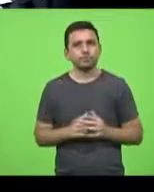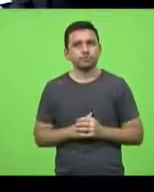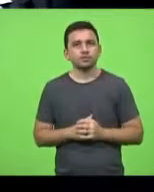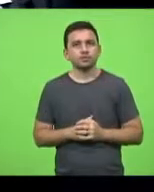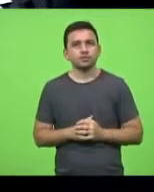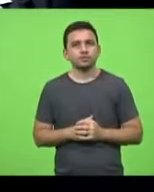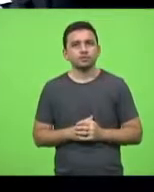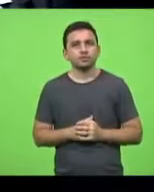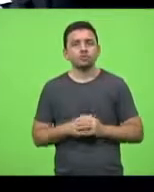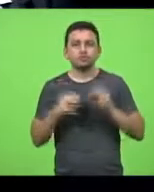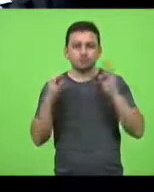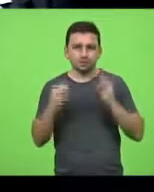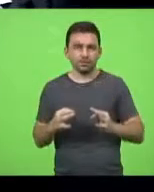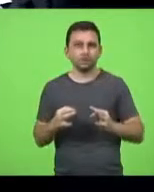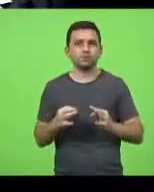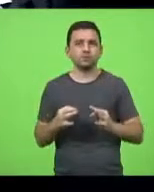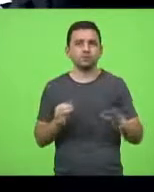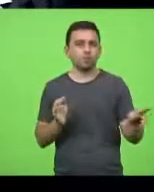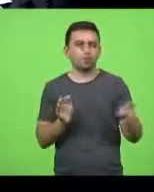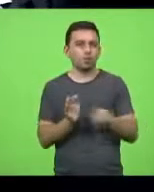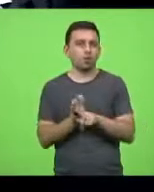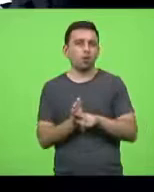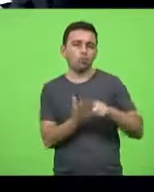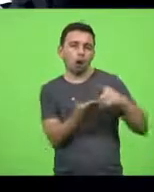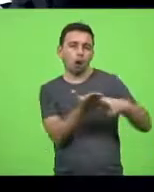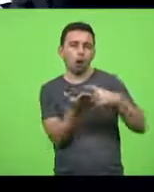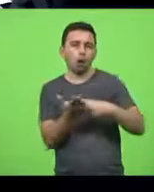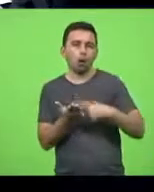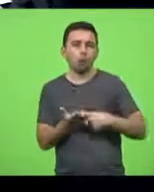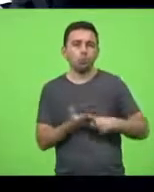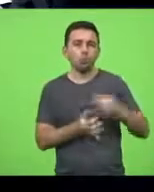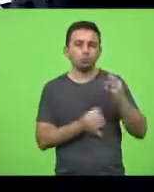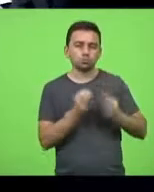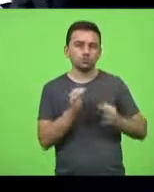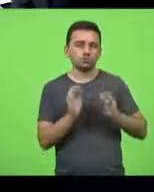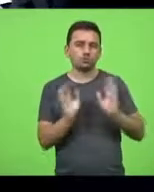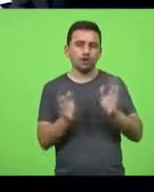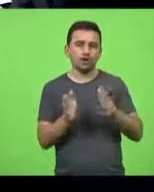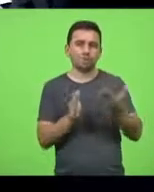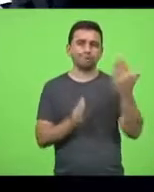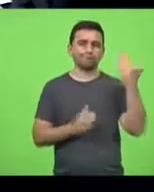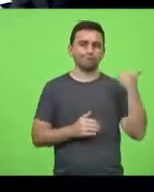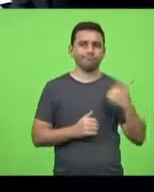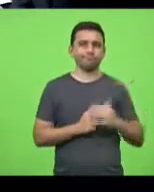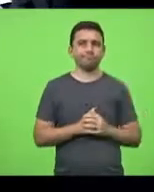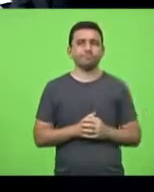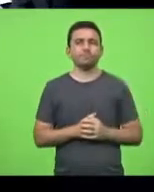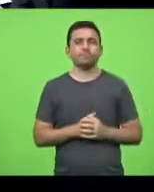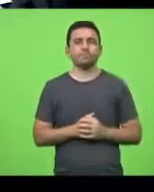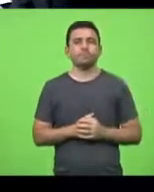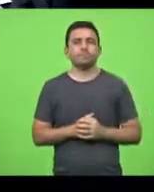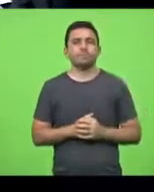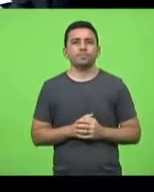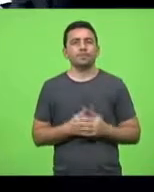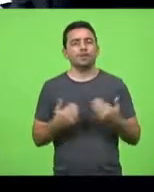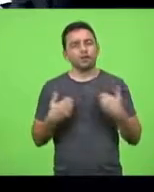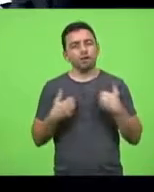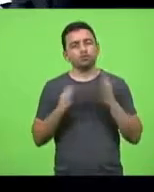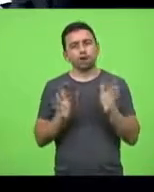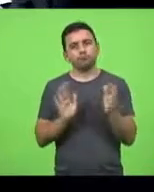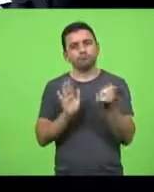certamente oriunda de acordos judiciais. Então, para encerrar, eu faço esse